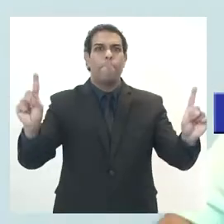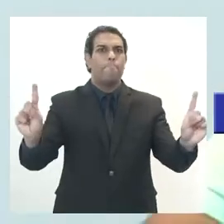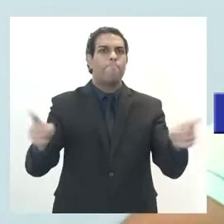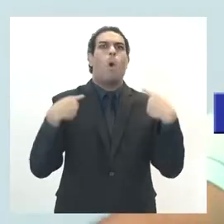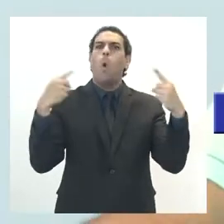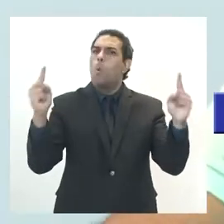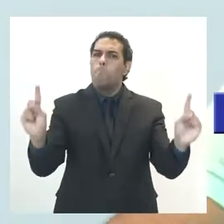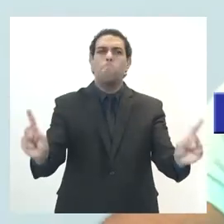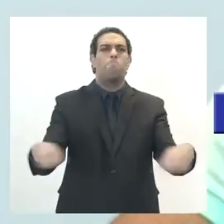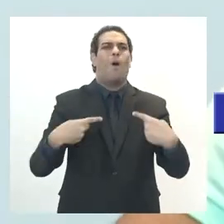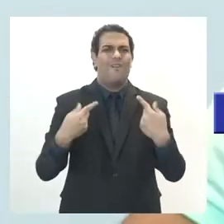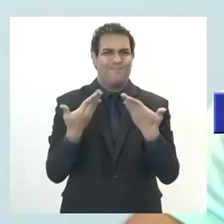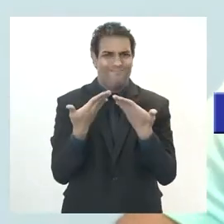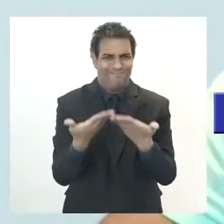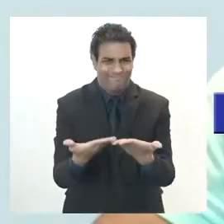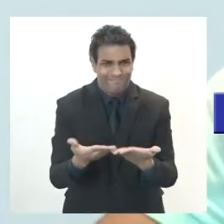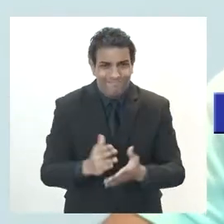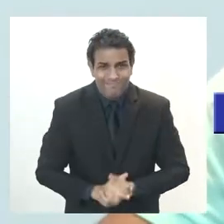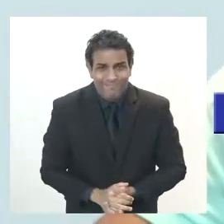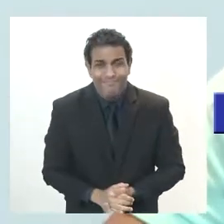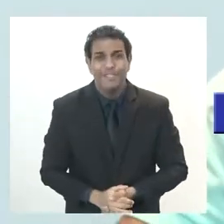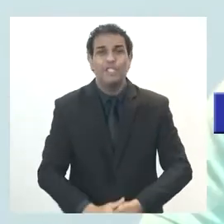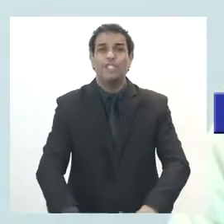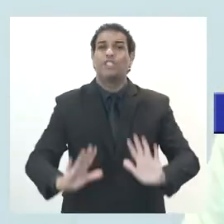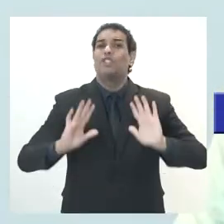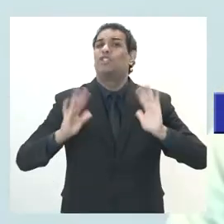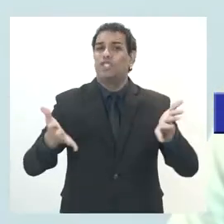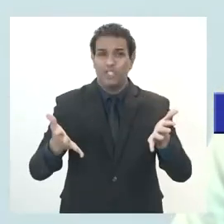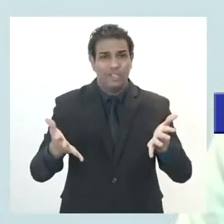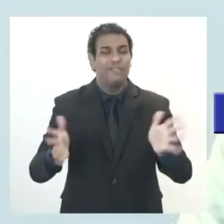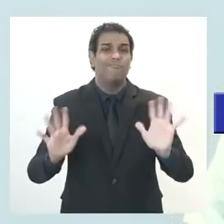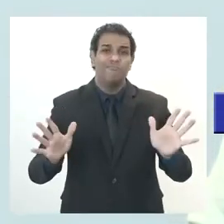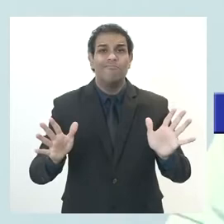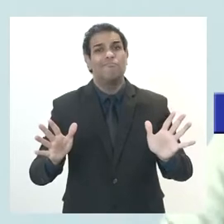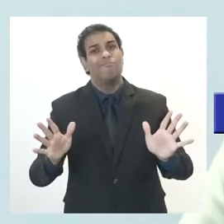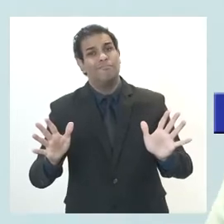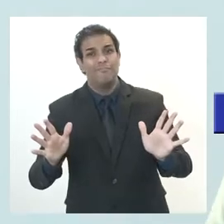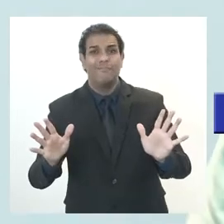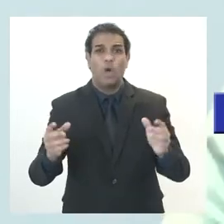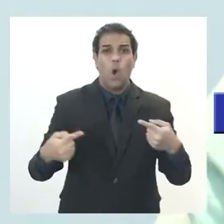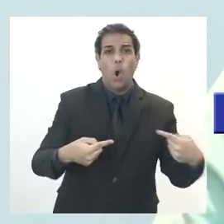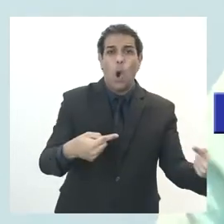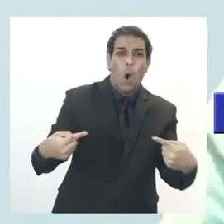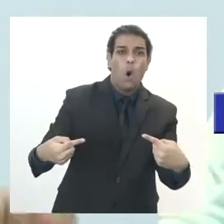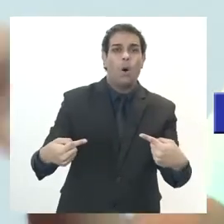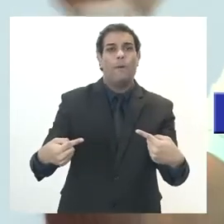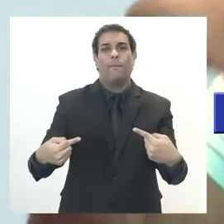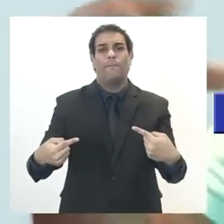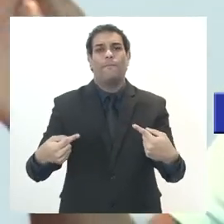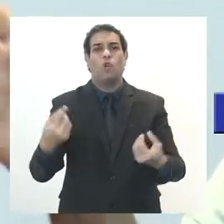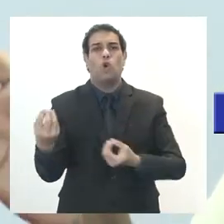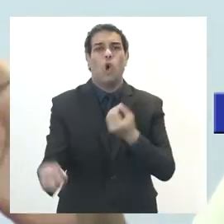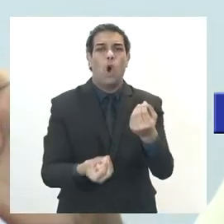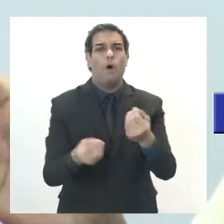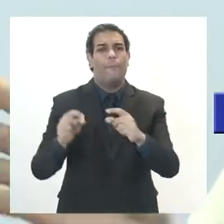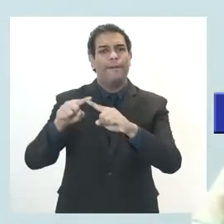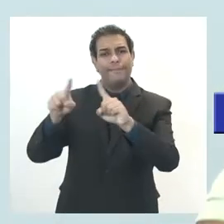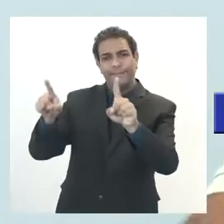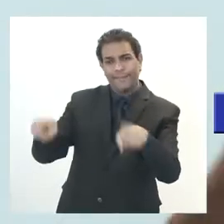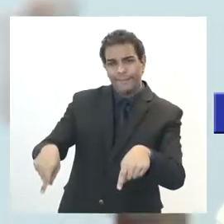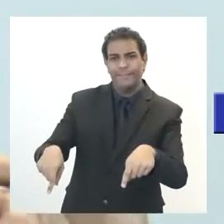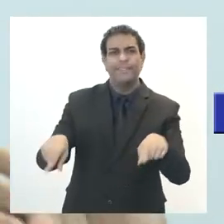recebemos comprado e aqui eu já estamos já não satisfeito de prejudicar nós só Praça tão pegando todo esse vídeo